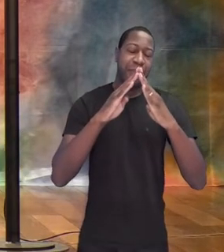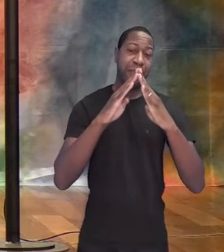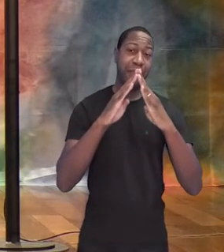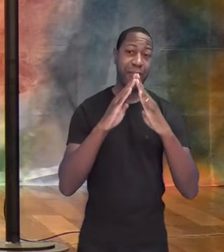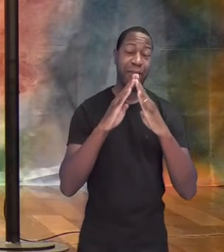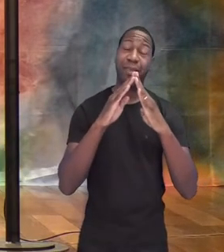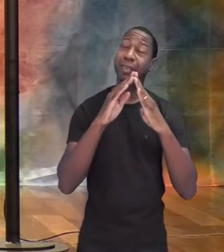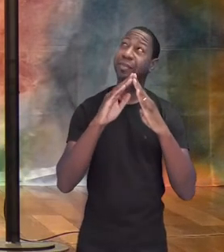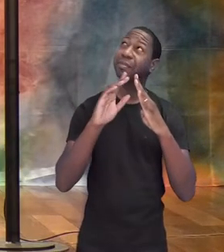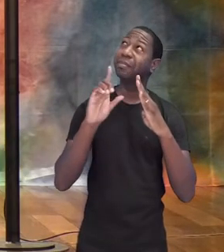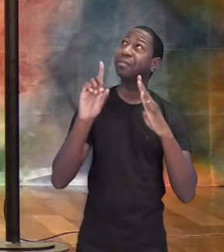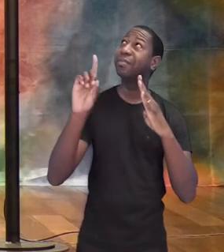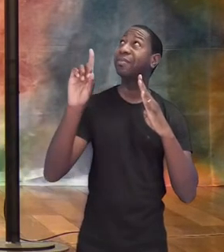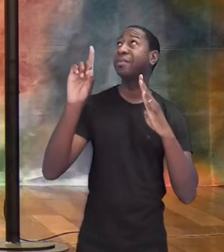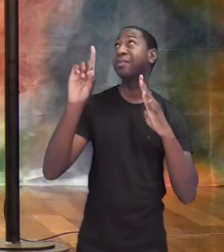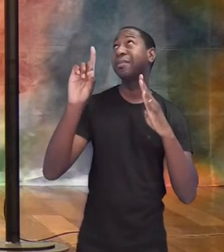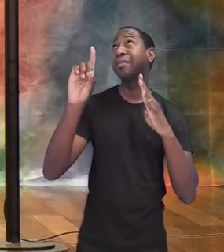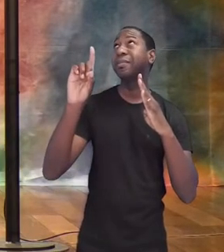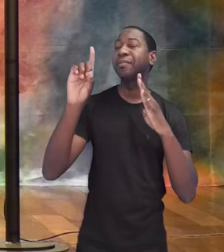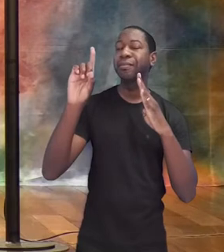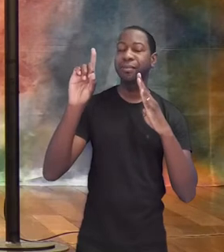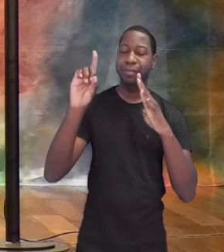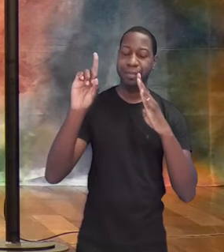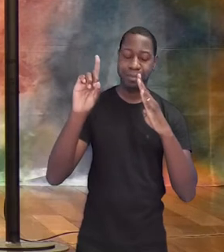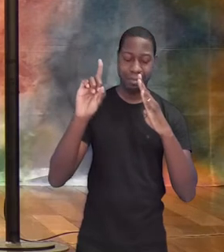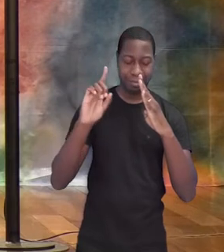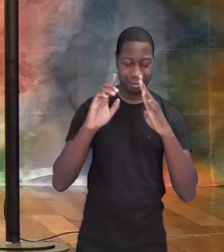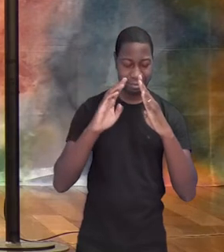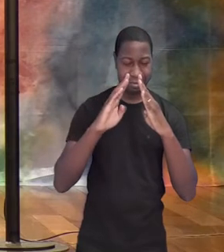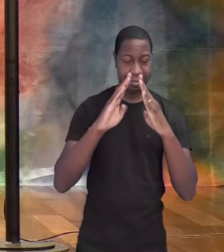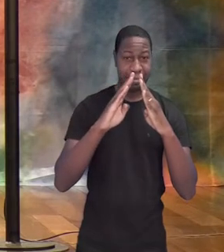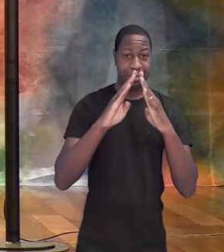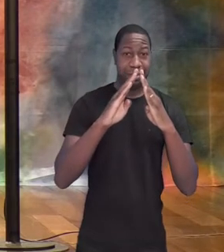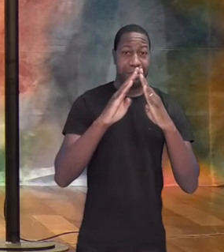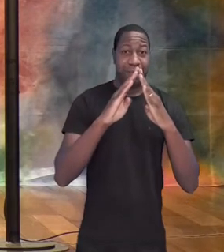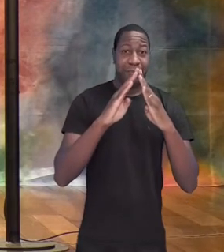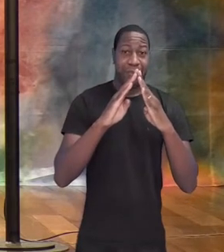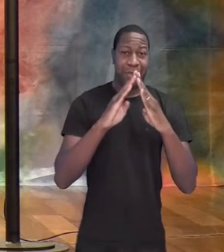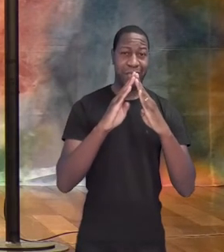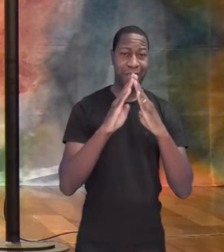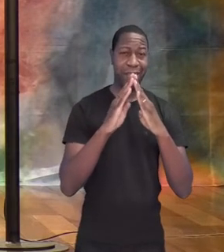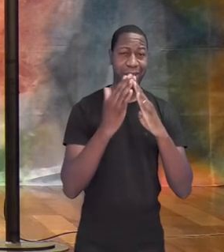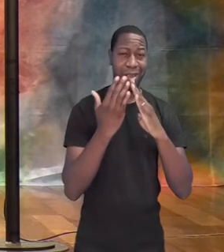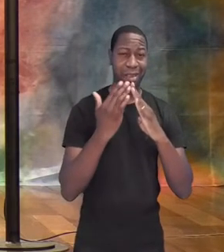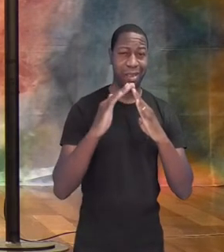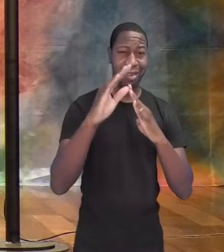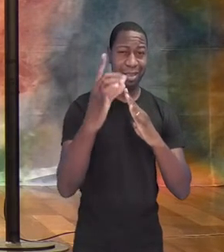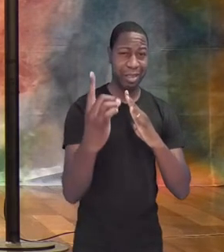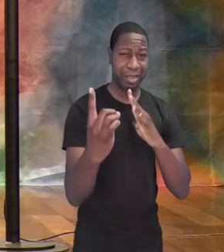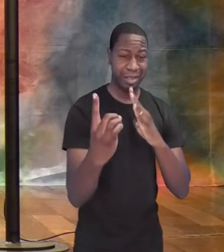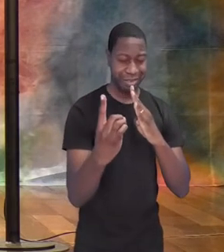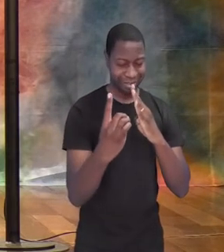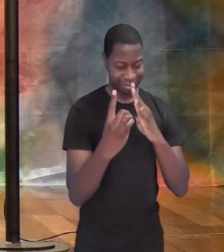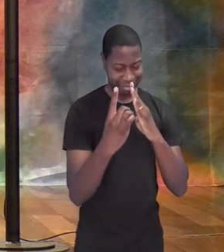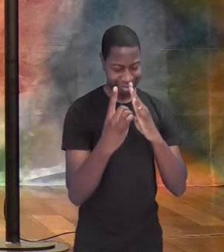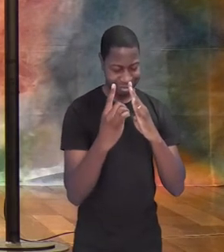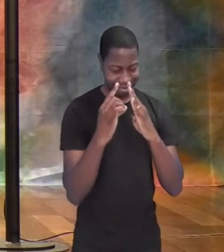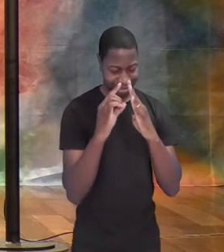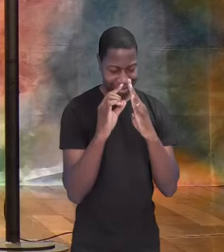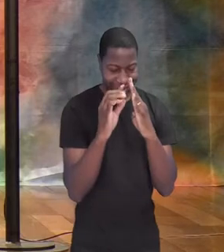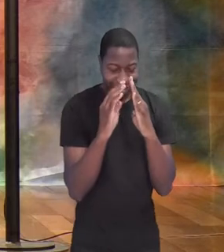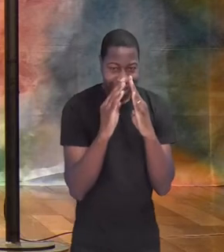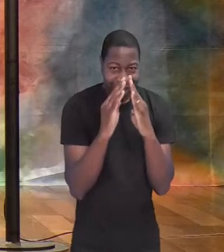Meu Deus, se uma saia entrasse, a casa toda